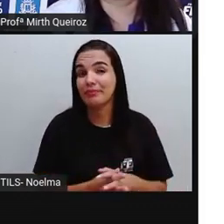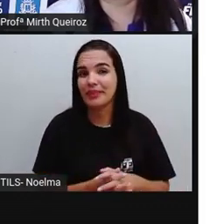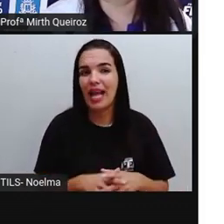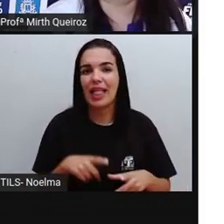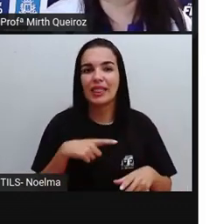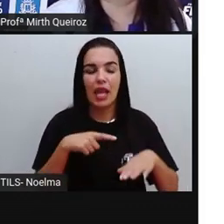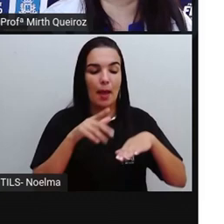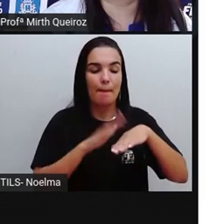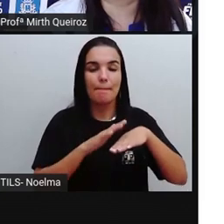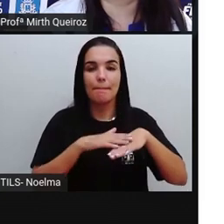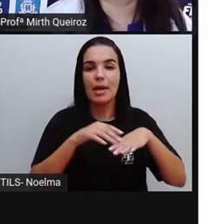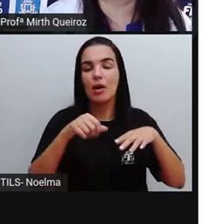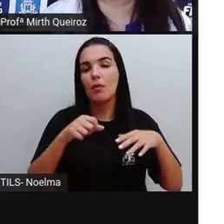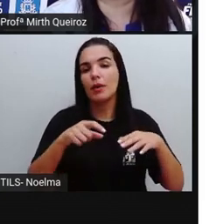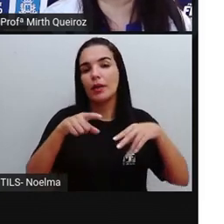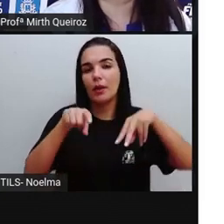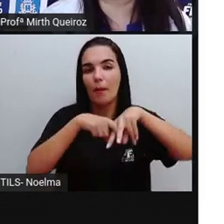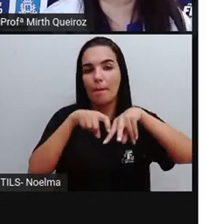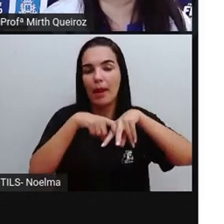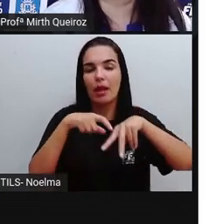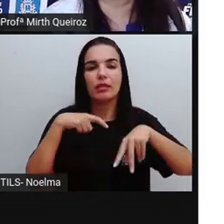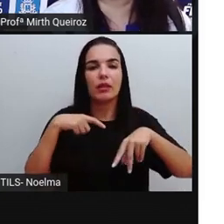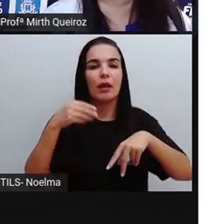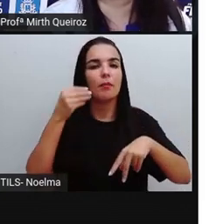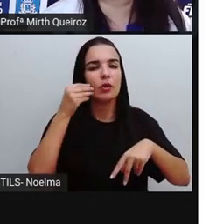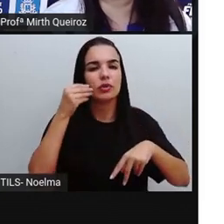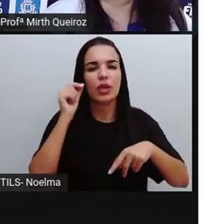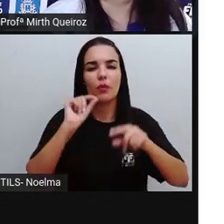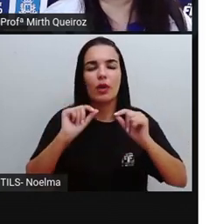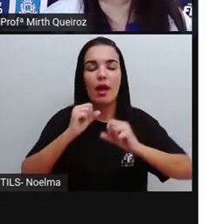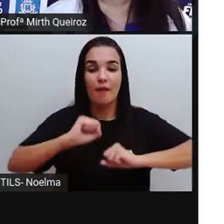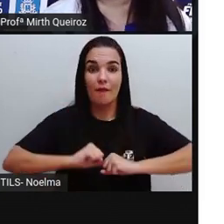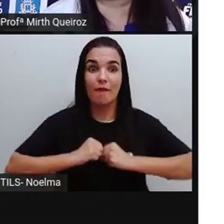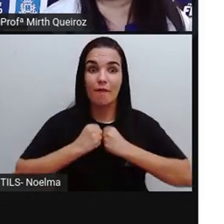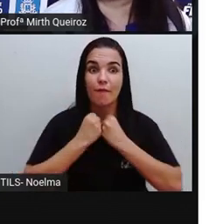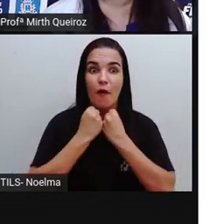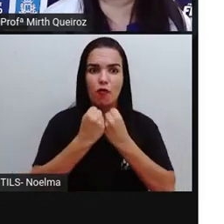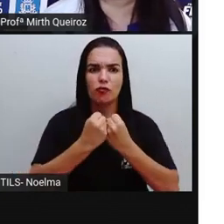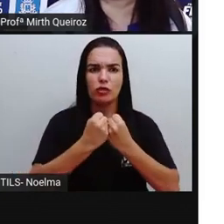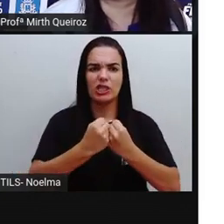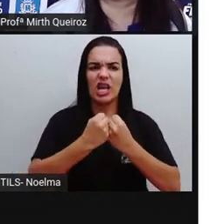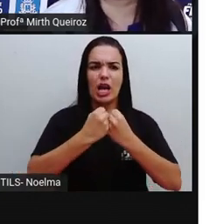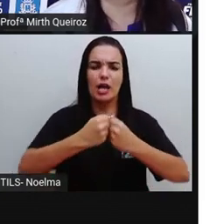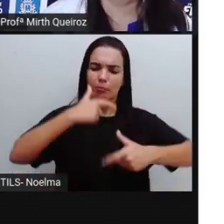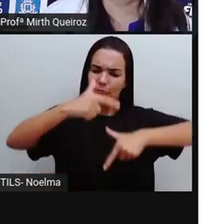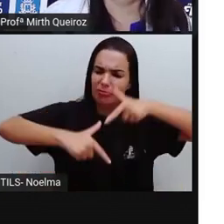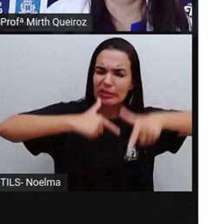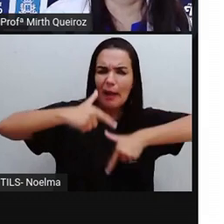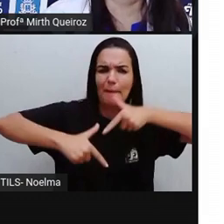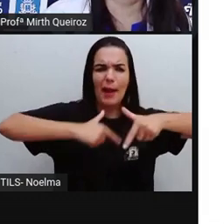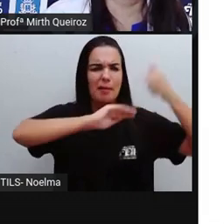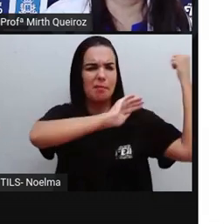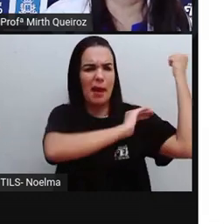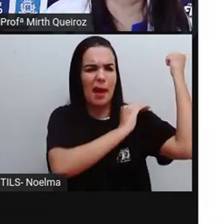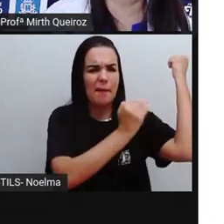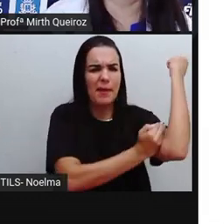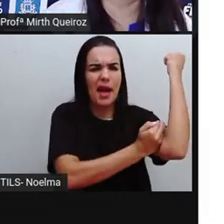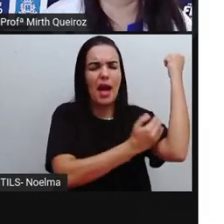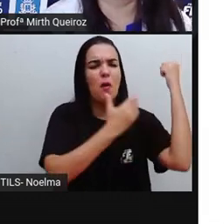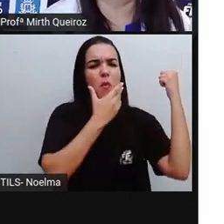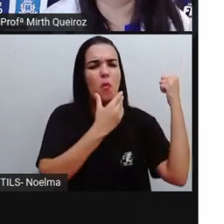esses pés e essas mãos, dessa forma, retratam a força aí para o trabalho deste homem. É um homem